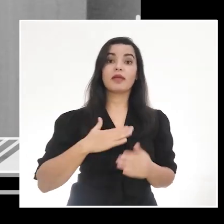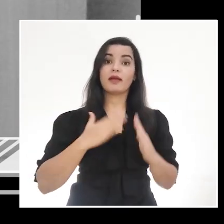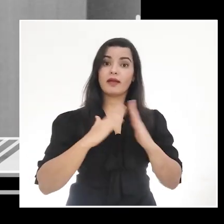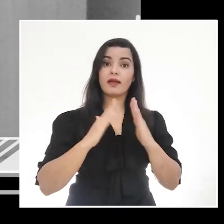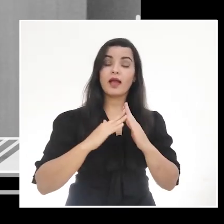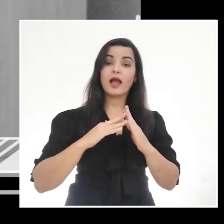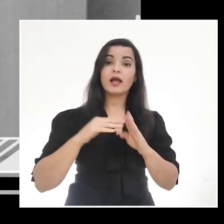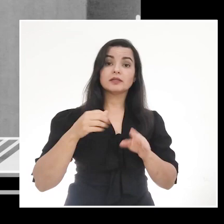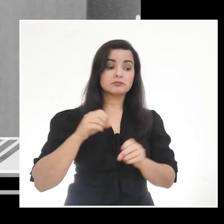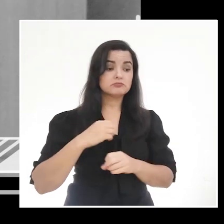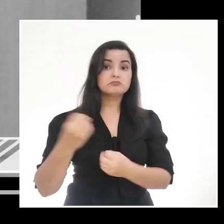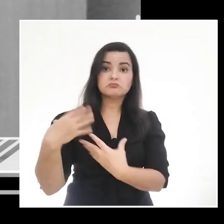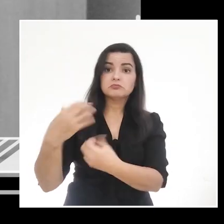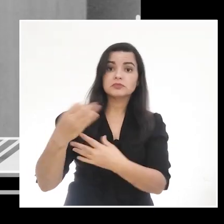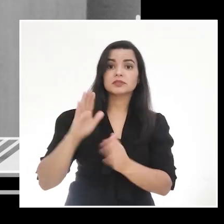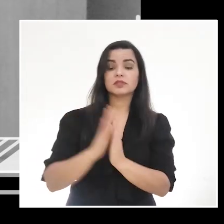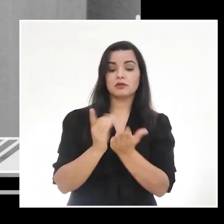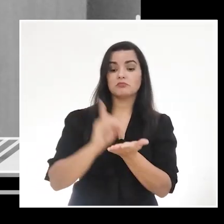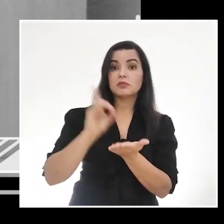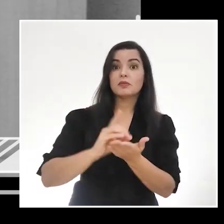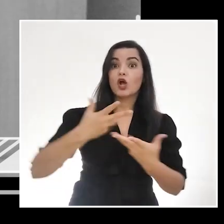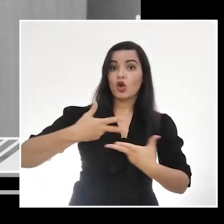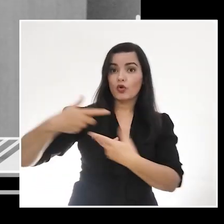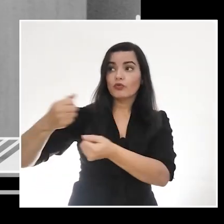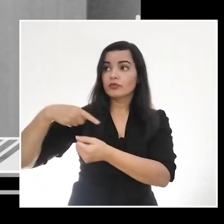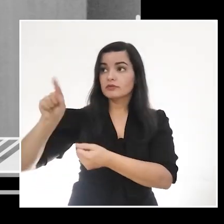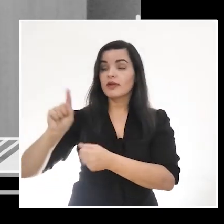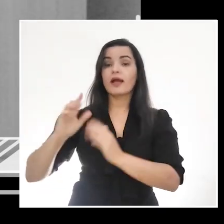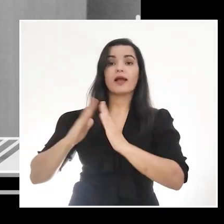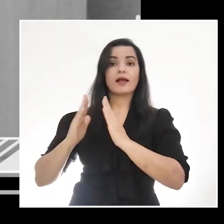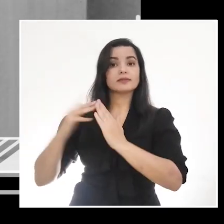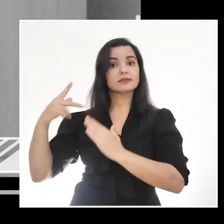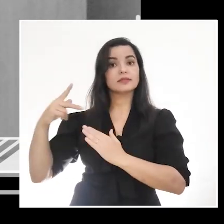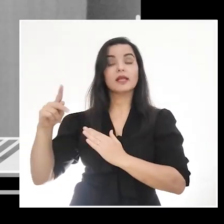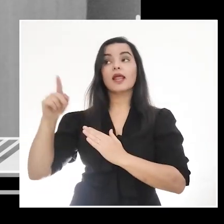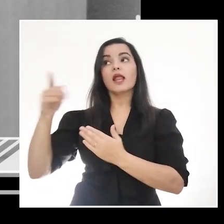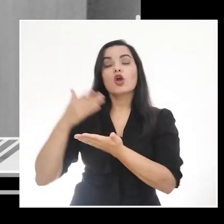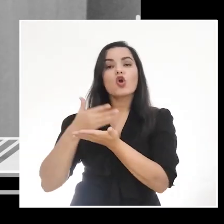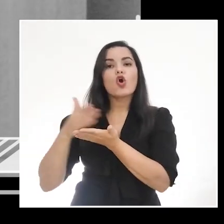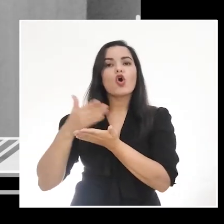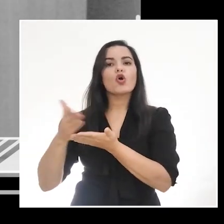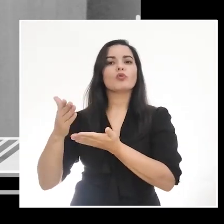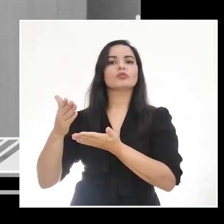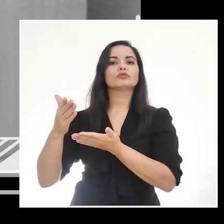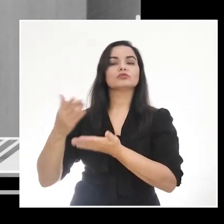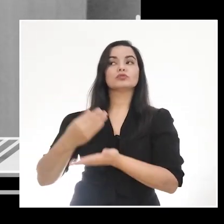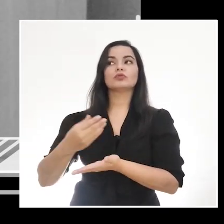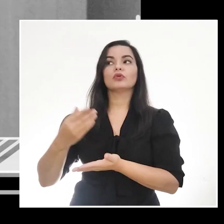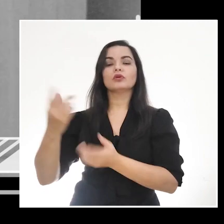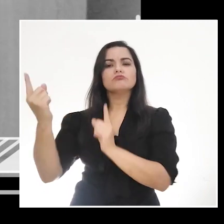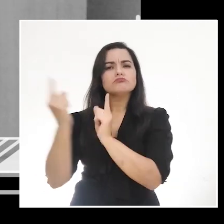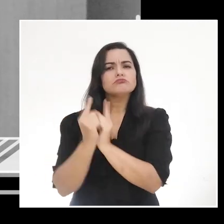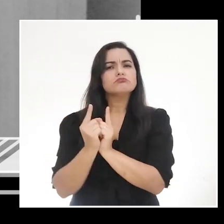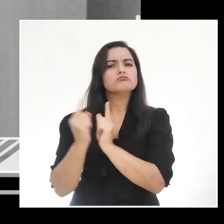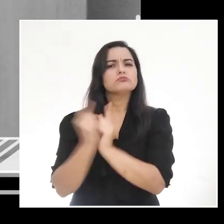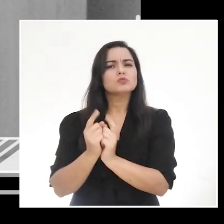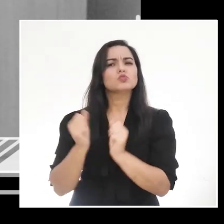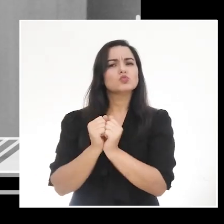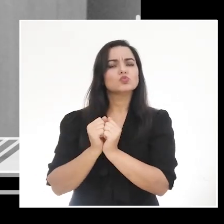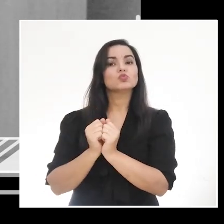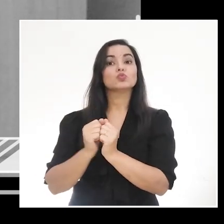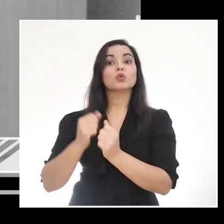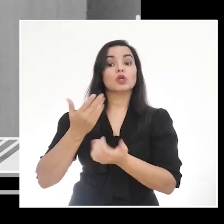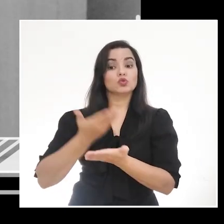família humilde, e ele ia na minha casa para estudar a Bíblia, ele me convidava para ir na casa dele. Então ele